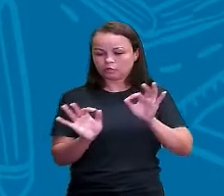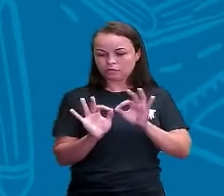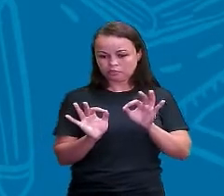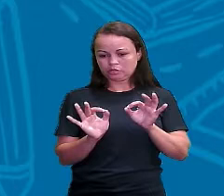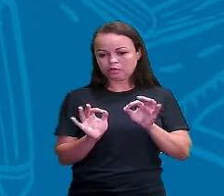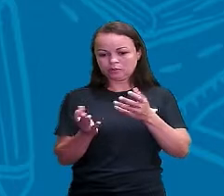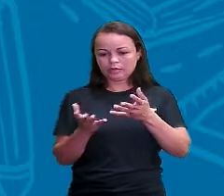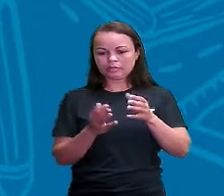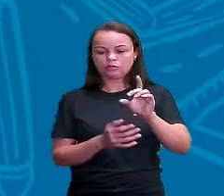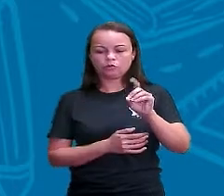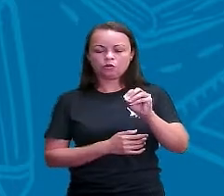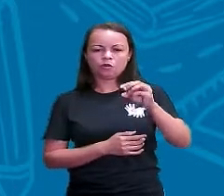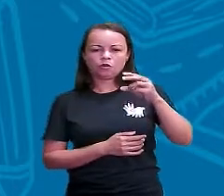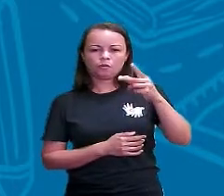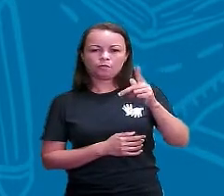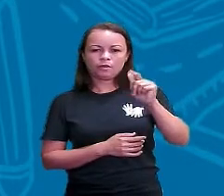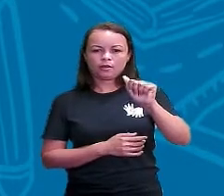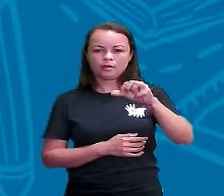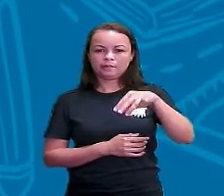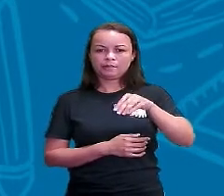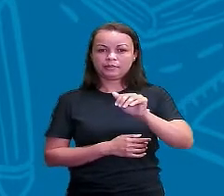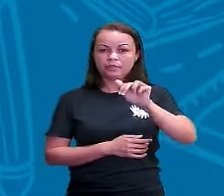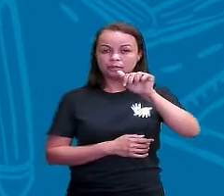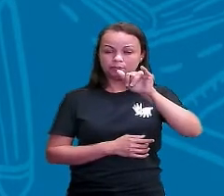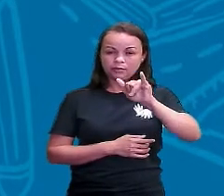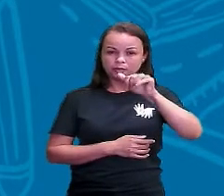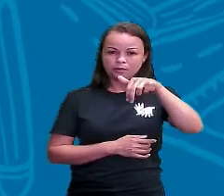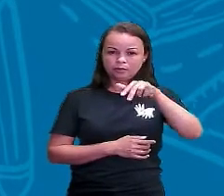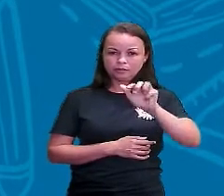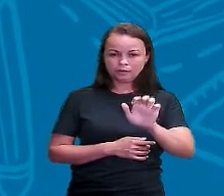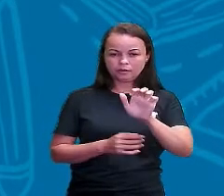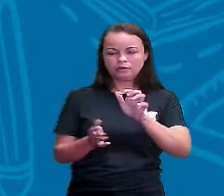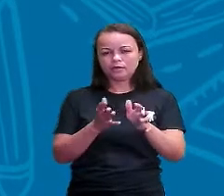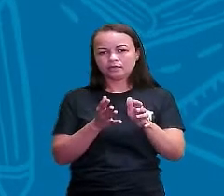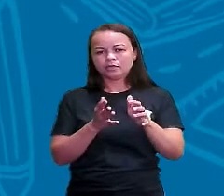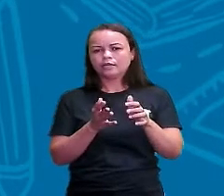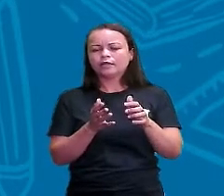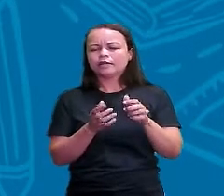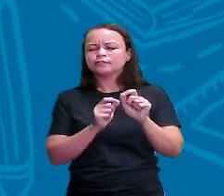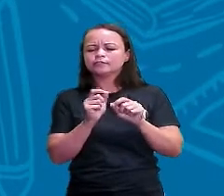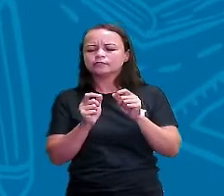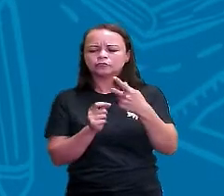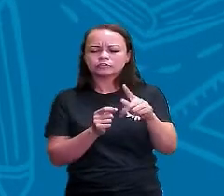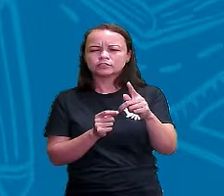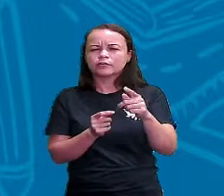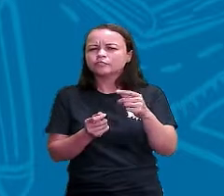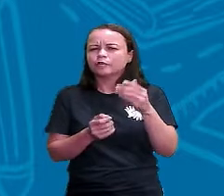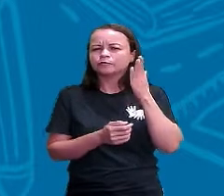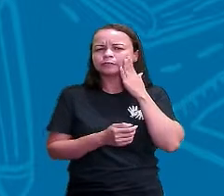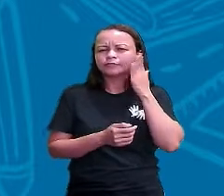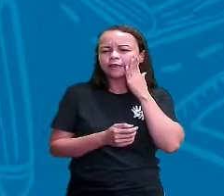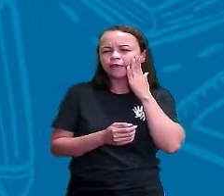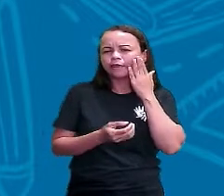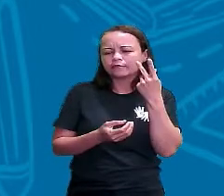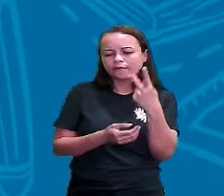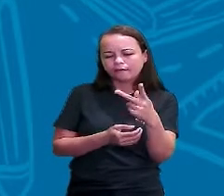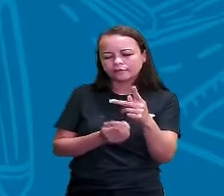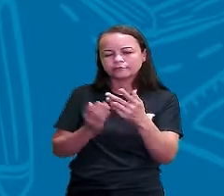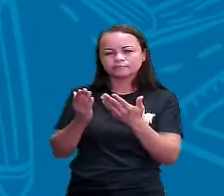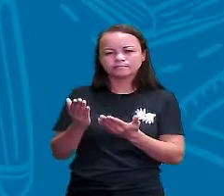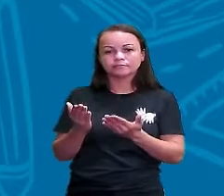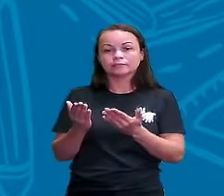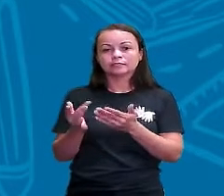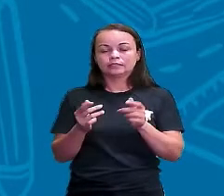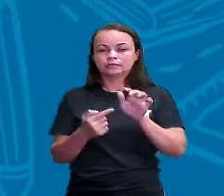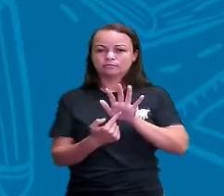só que vocês olhassem essa molécula. Essa molécula aí é a molécula da dopamina, para que vocês tenham intimidade com ela, conheça, entenda. É exatamente isso. Essa